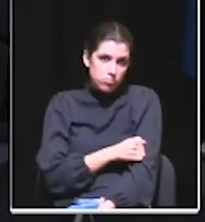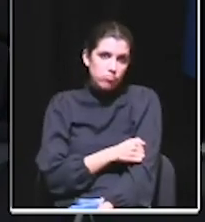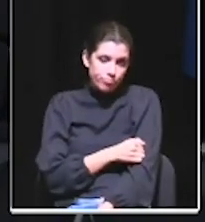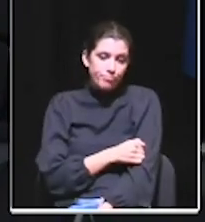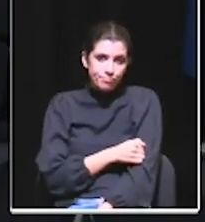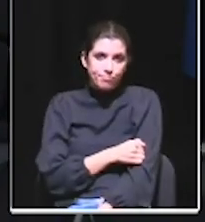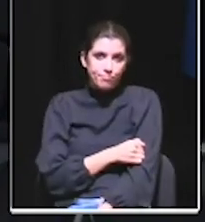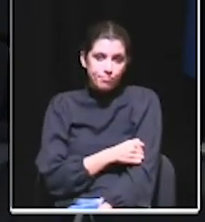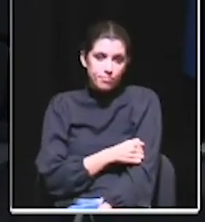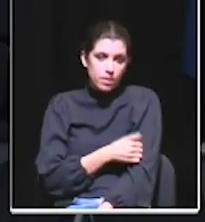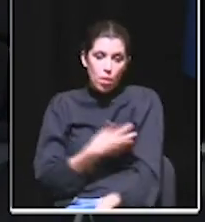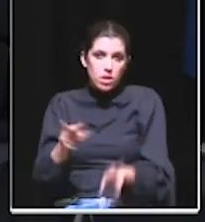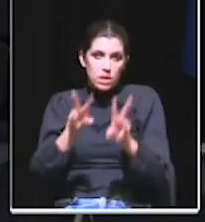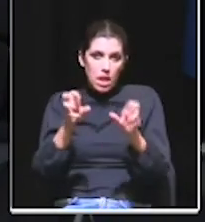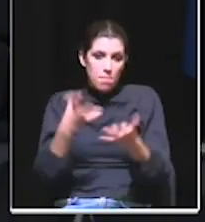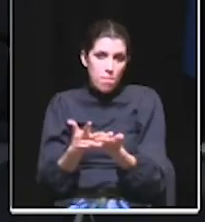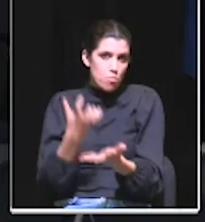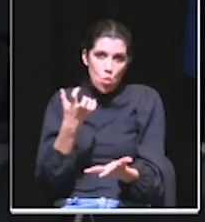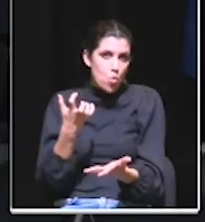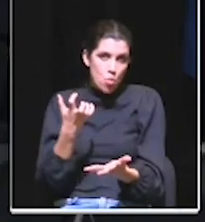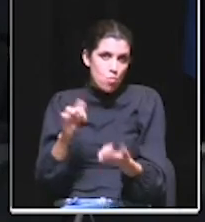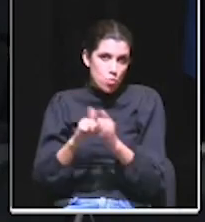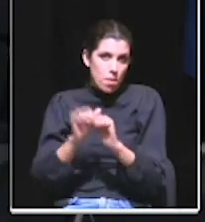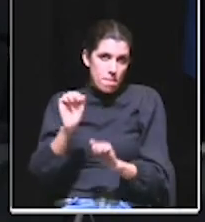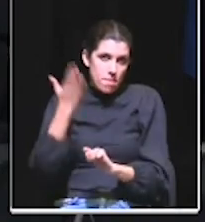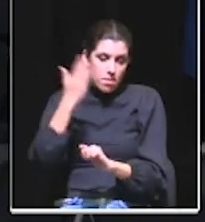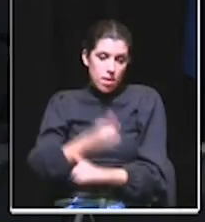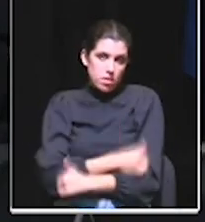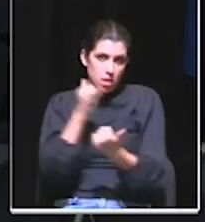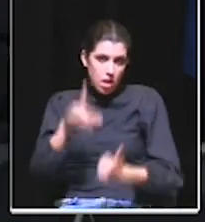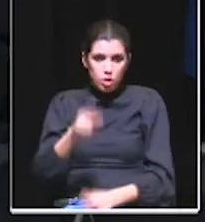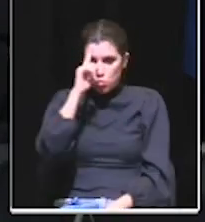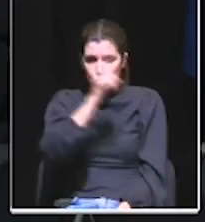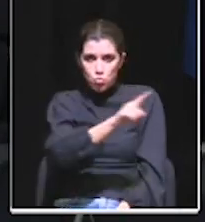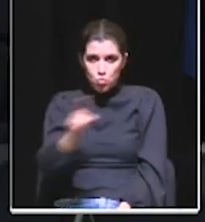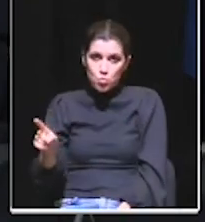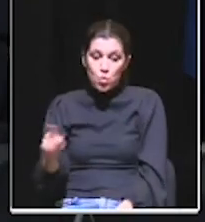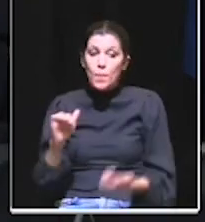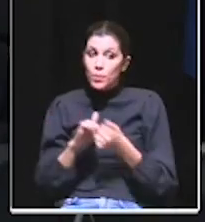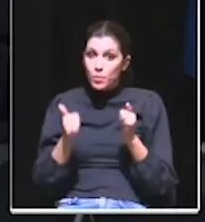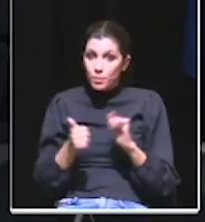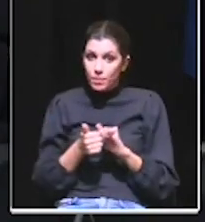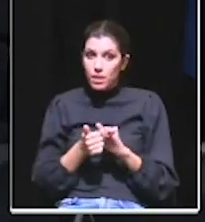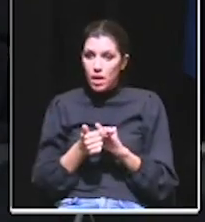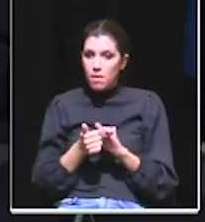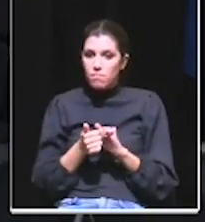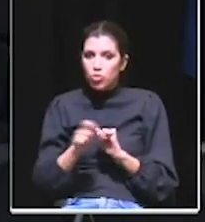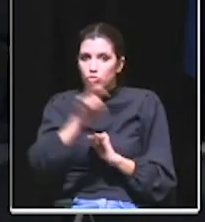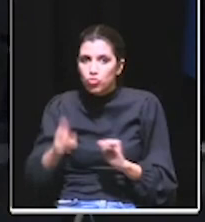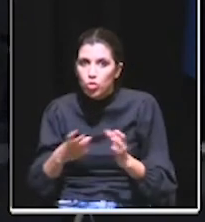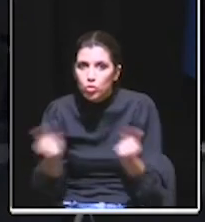principal questão, um dos principais problemas da cidade de Lisboa, já todos o sabemos. Não é um problema que vá ter uma